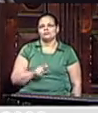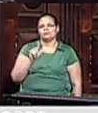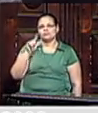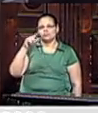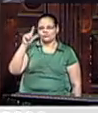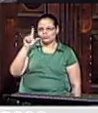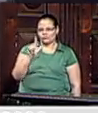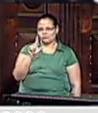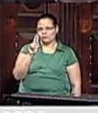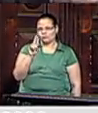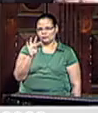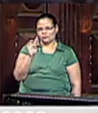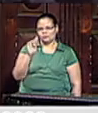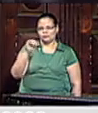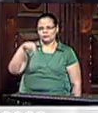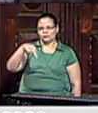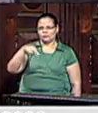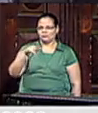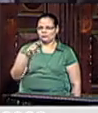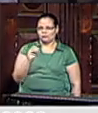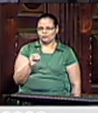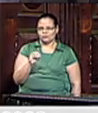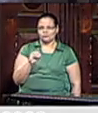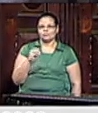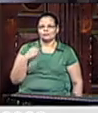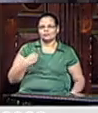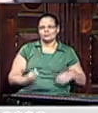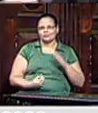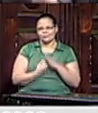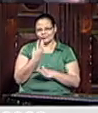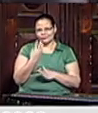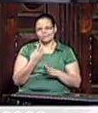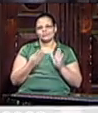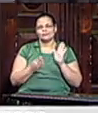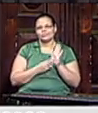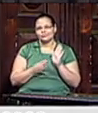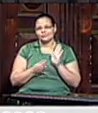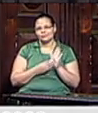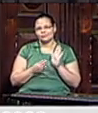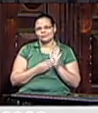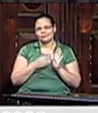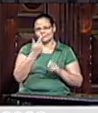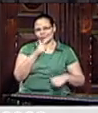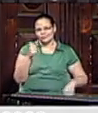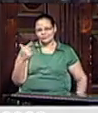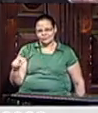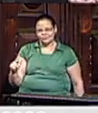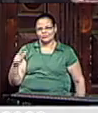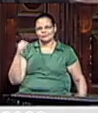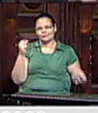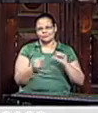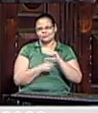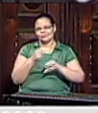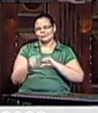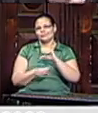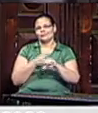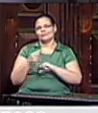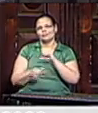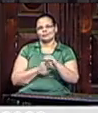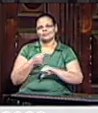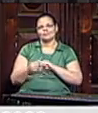Lutero surgisse nos dias de hoje para propor uma outra reforma